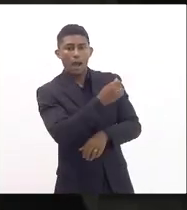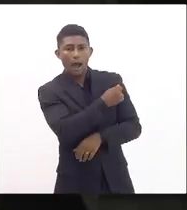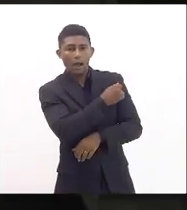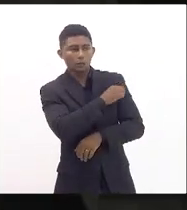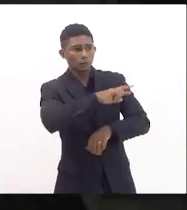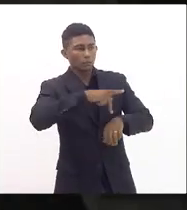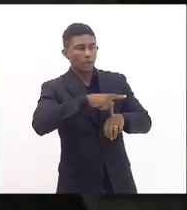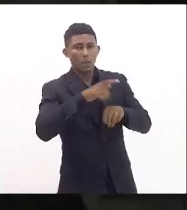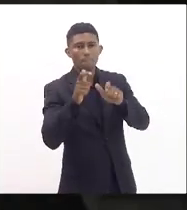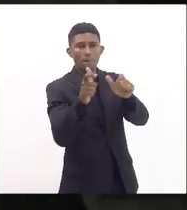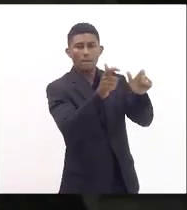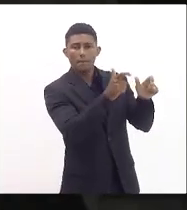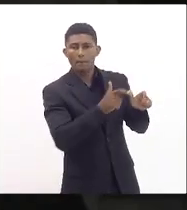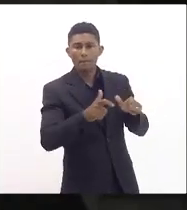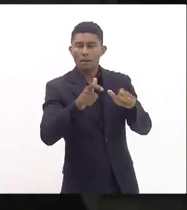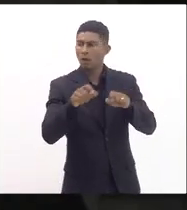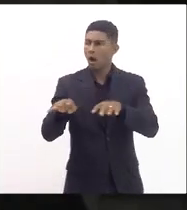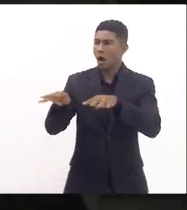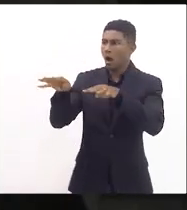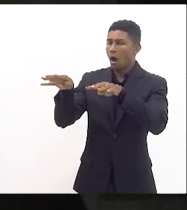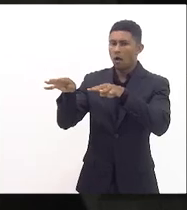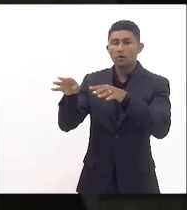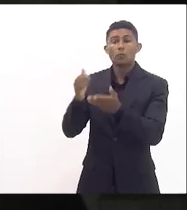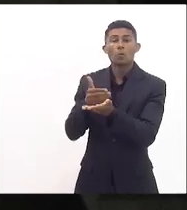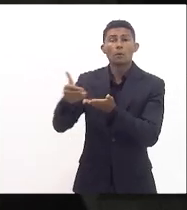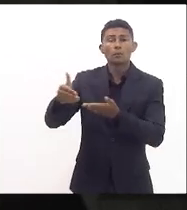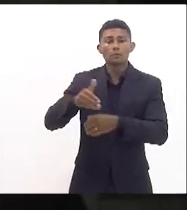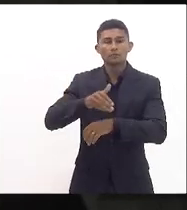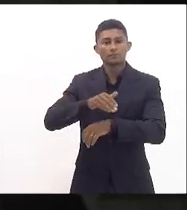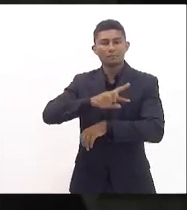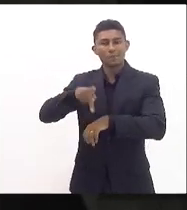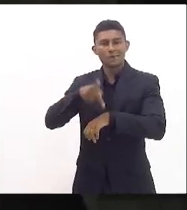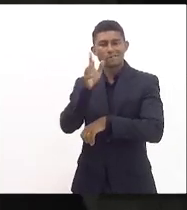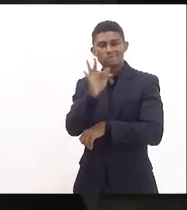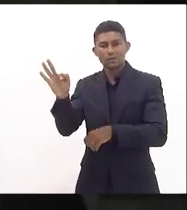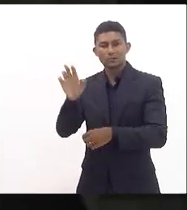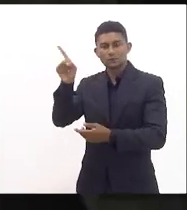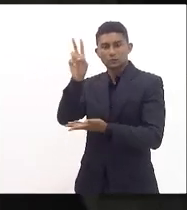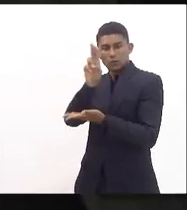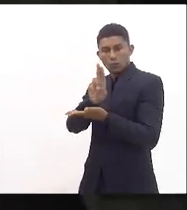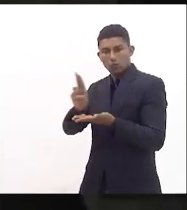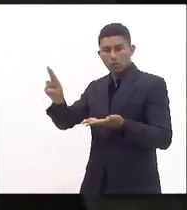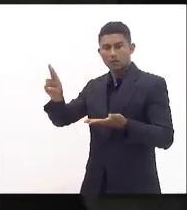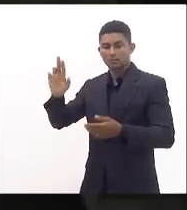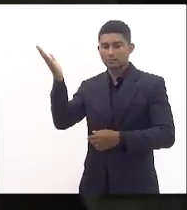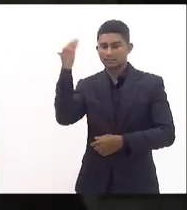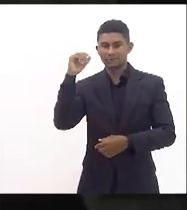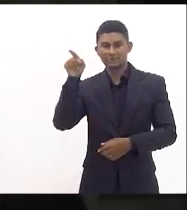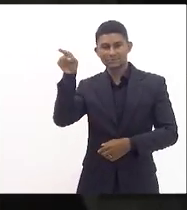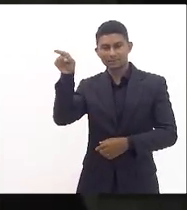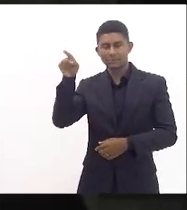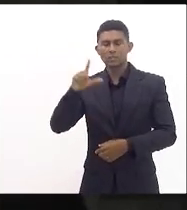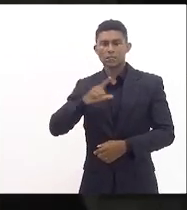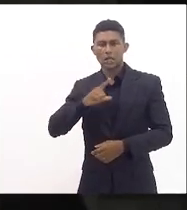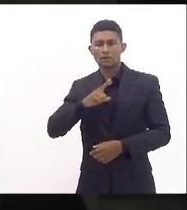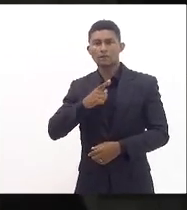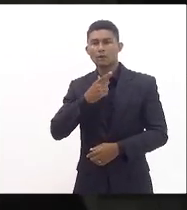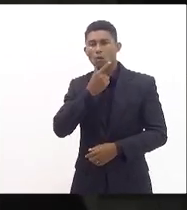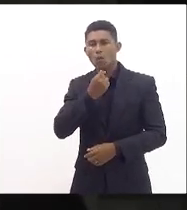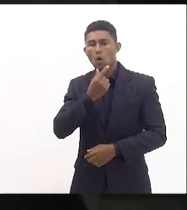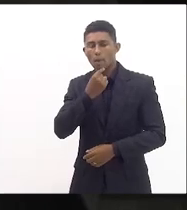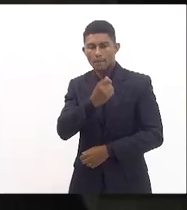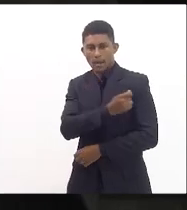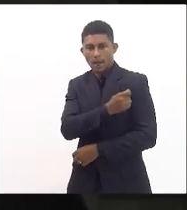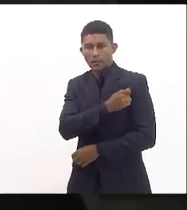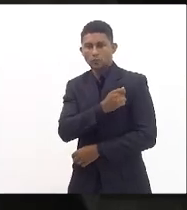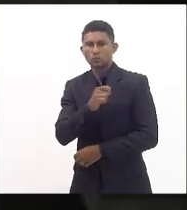que começou isso na Universidade Francesa, através daquela época de um líder estudantil